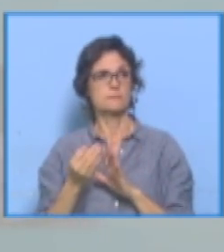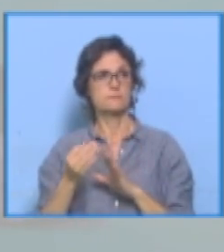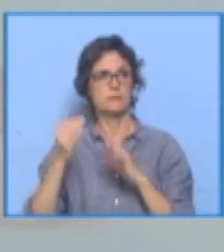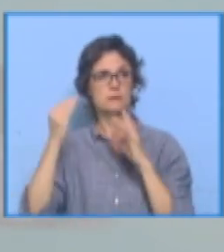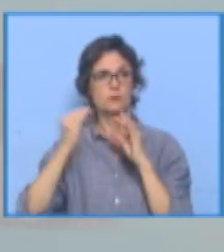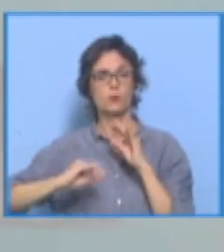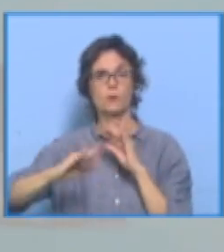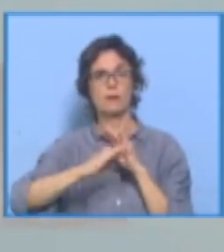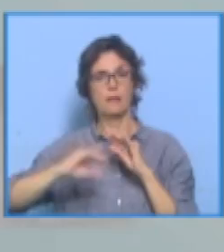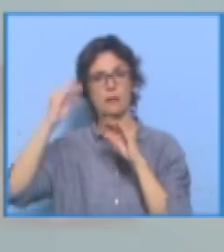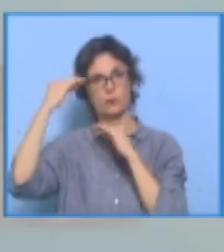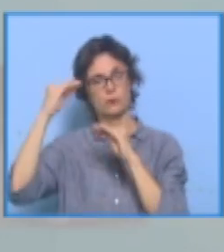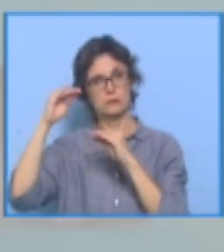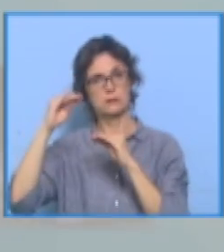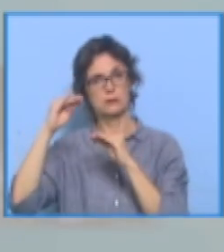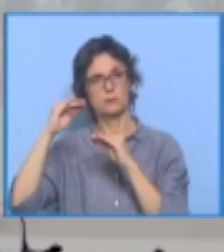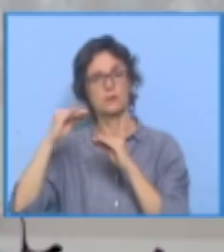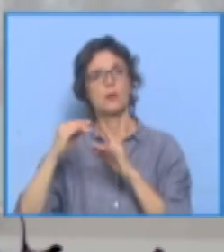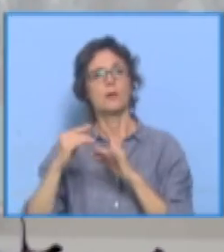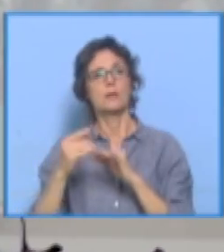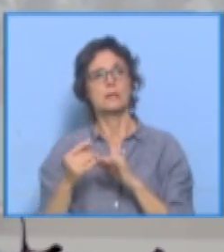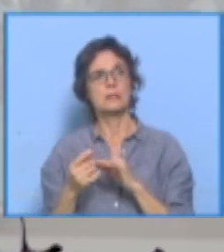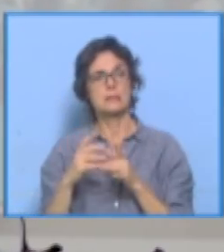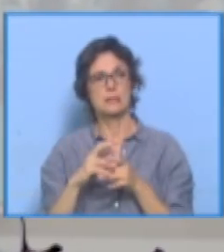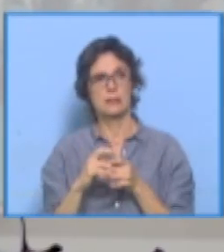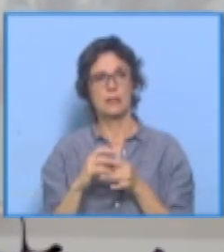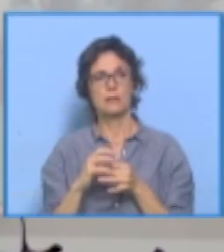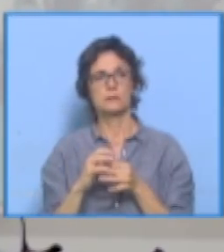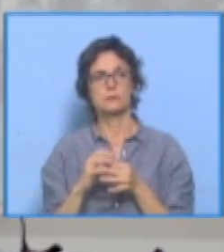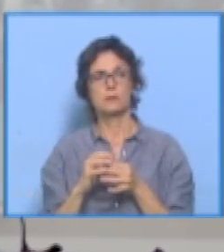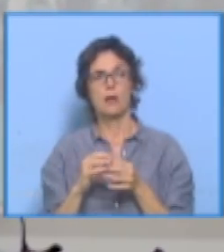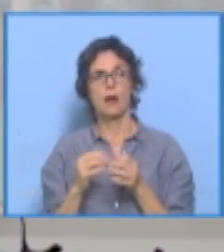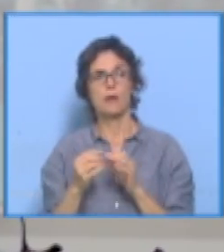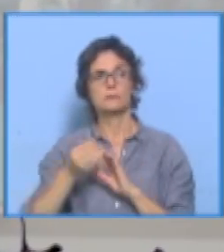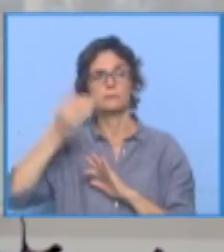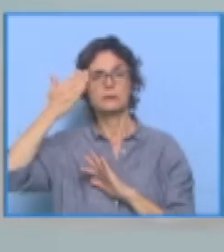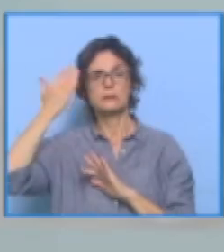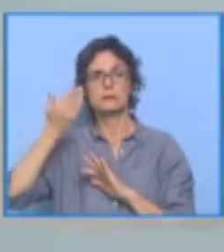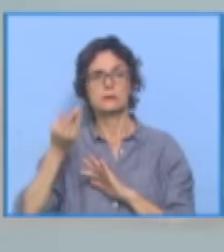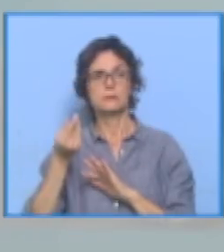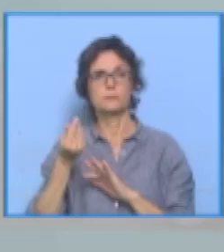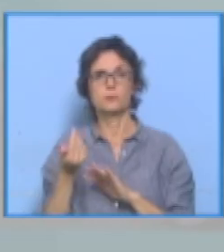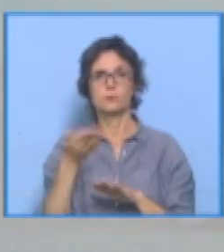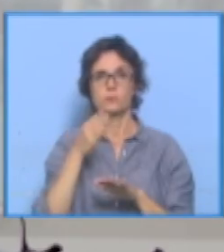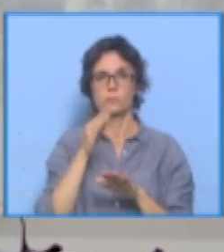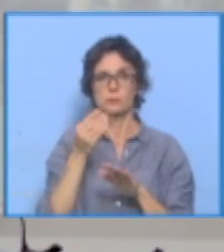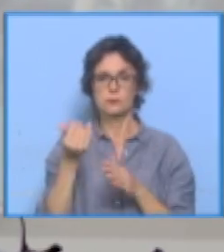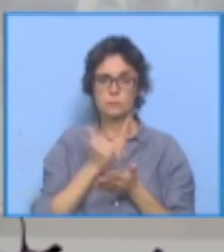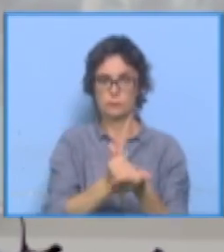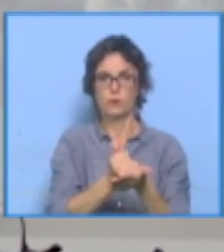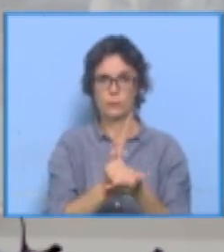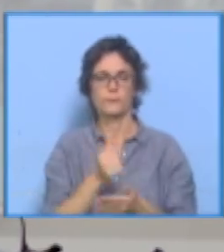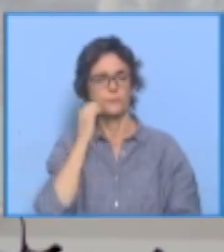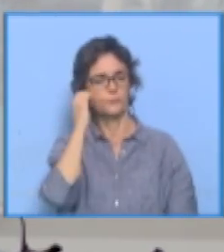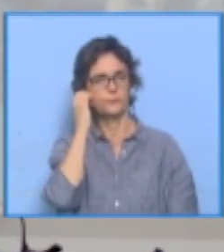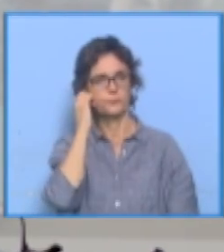da subsidiariedade. É verdade. O que é acontece, mais uma prova estes acontecimentos, são mais uma prova, não é? Agora, sempre, quer dizer,